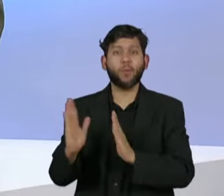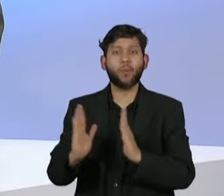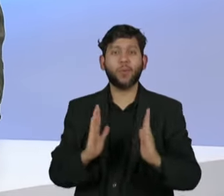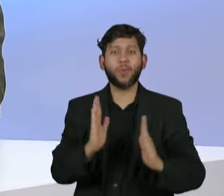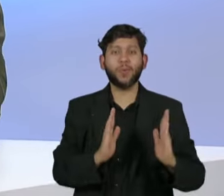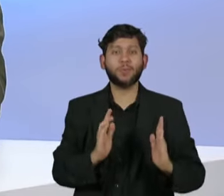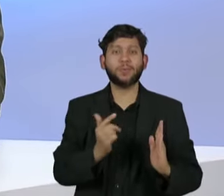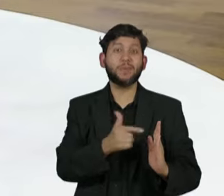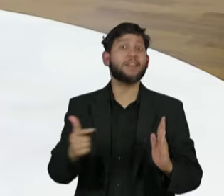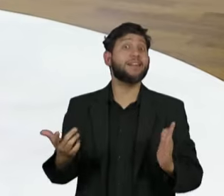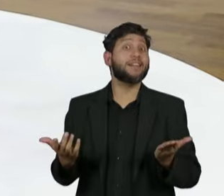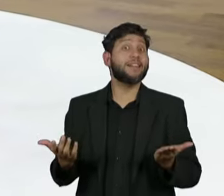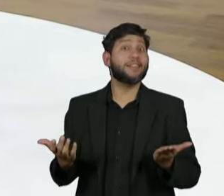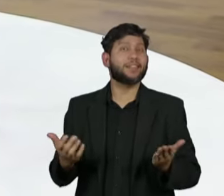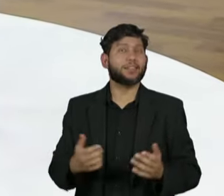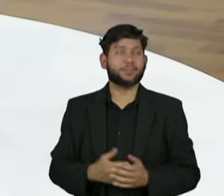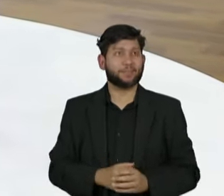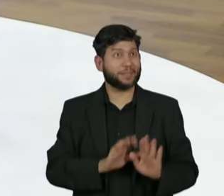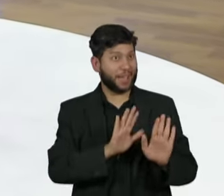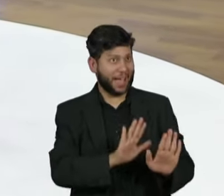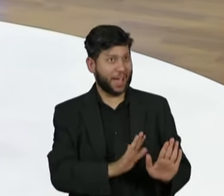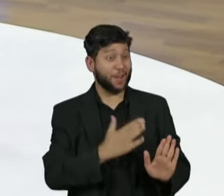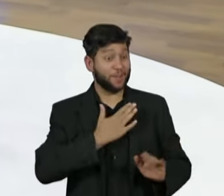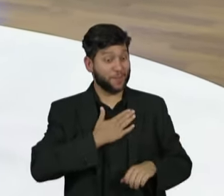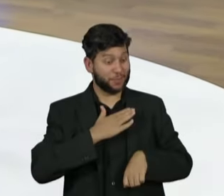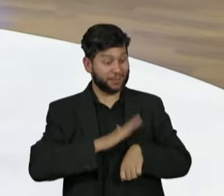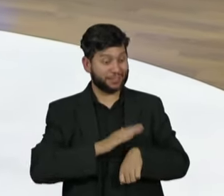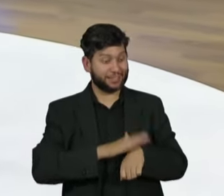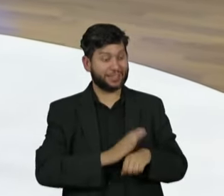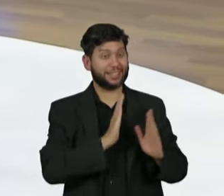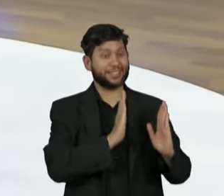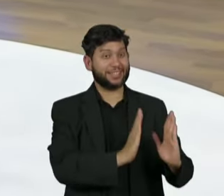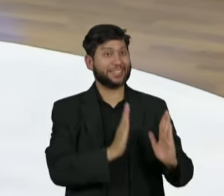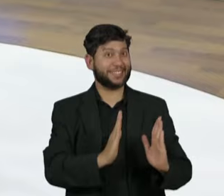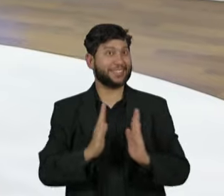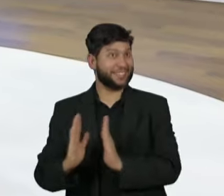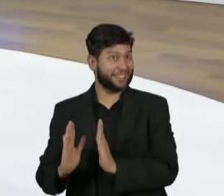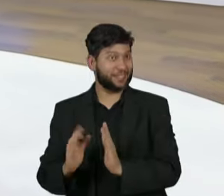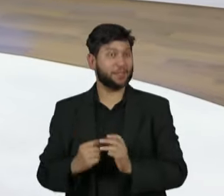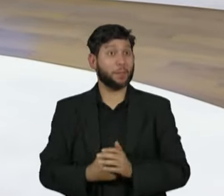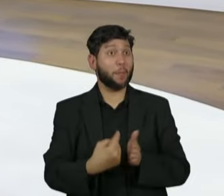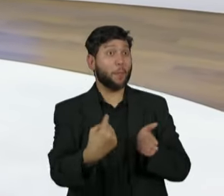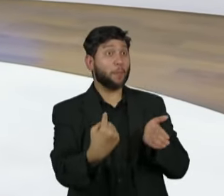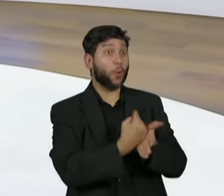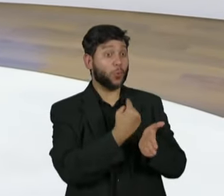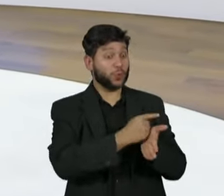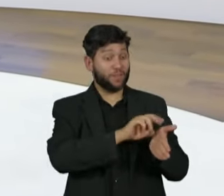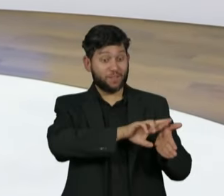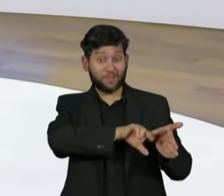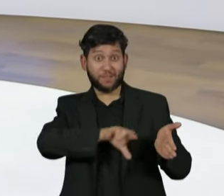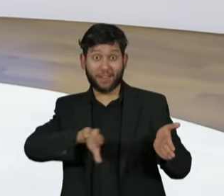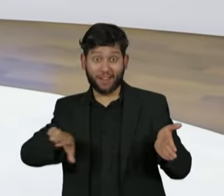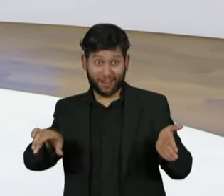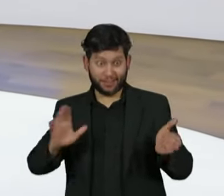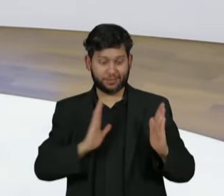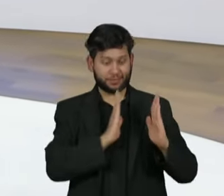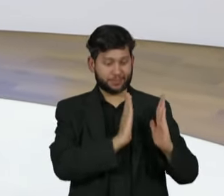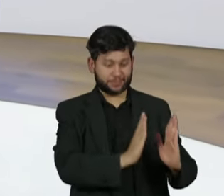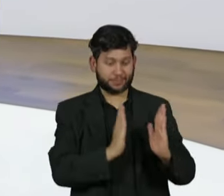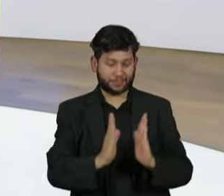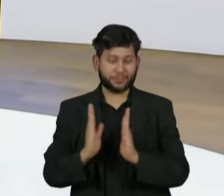veja Vamos para o parques Tá certo essa pergunta é muito complexa a gente tem que ir por parte uma parte